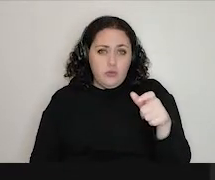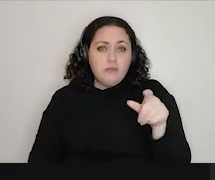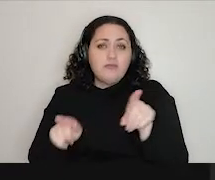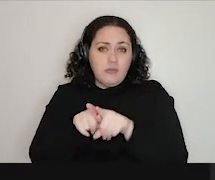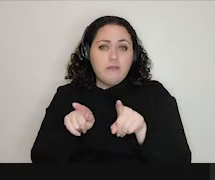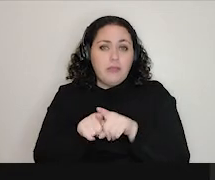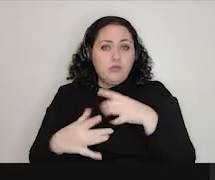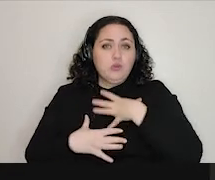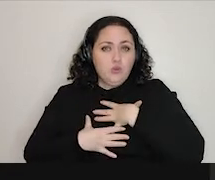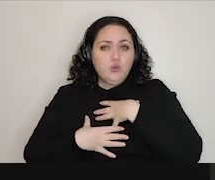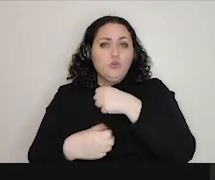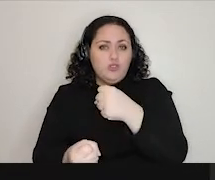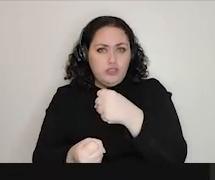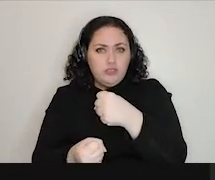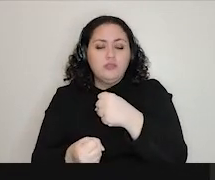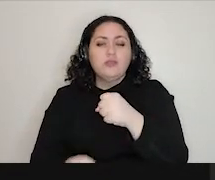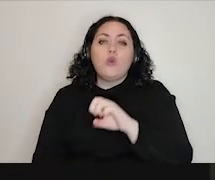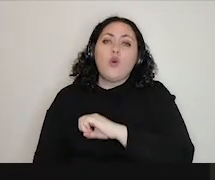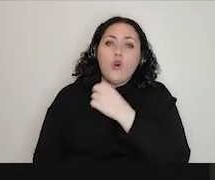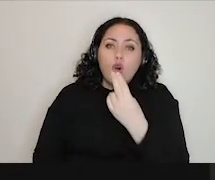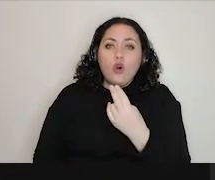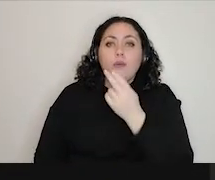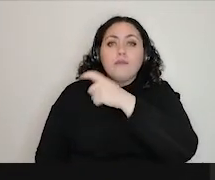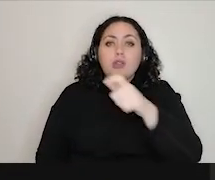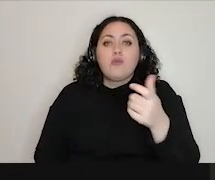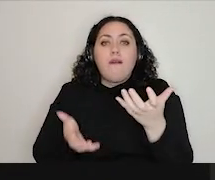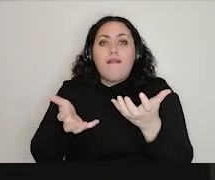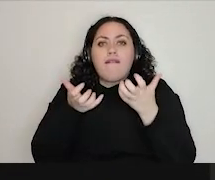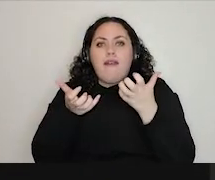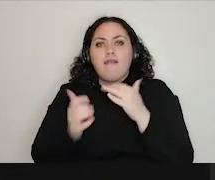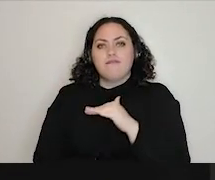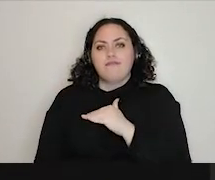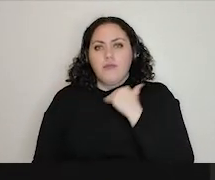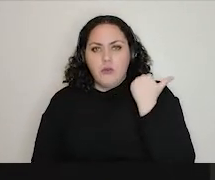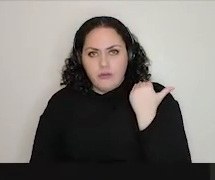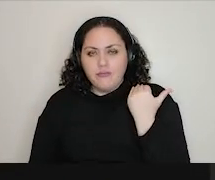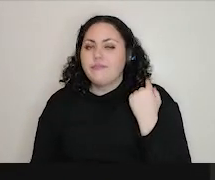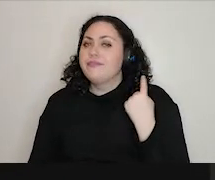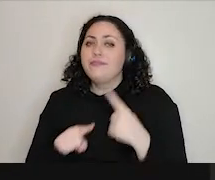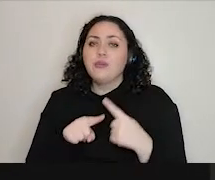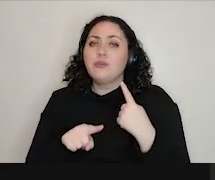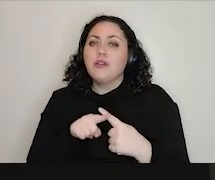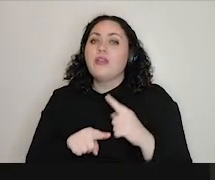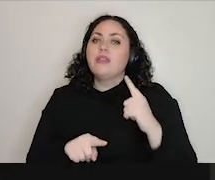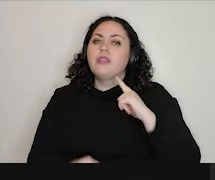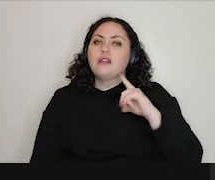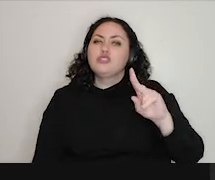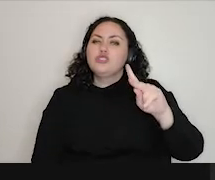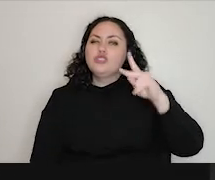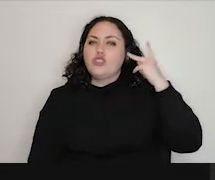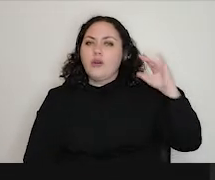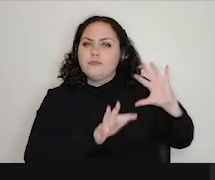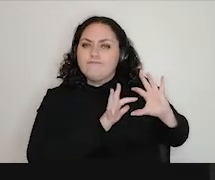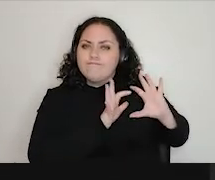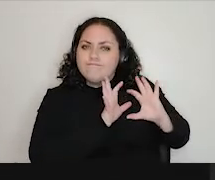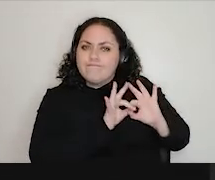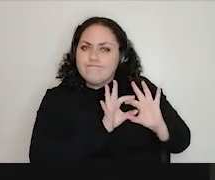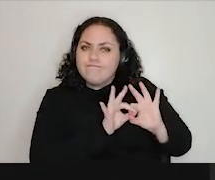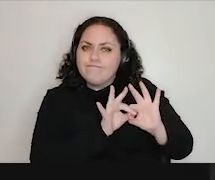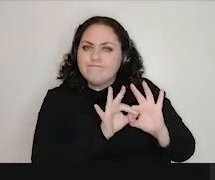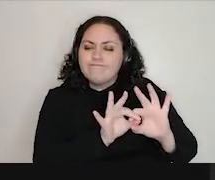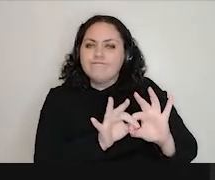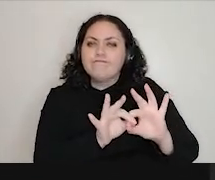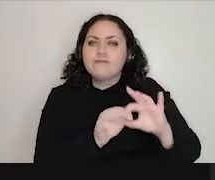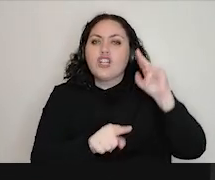de depressão, só existem muitos casos, inclusive, de suicídio e tentativa de suicídio, porque existe todo